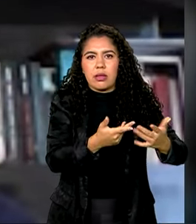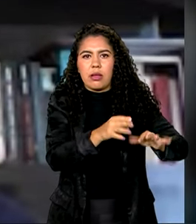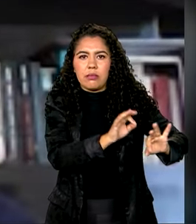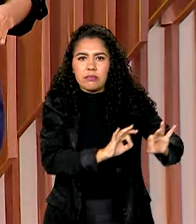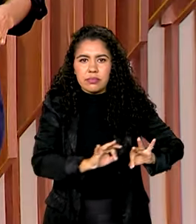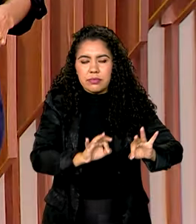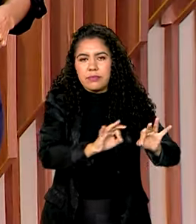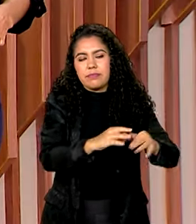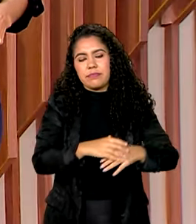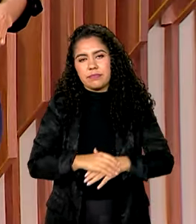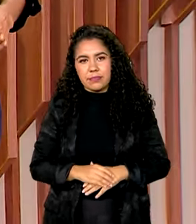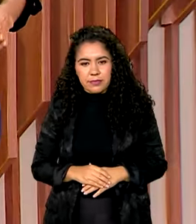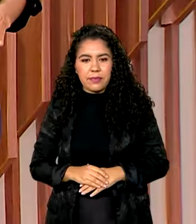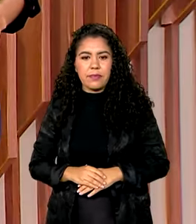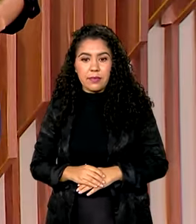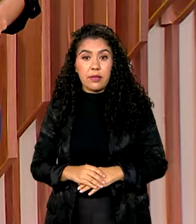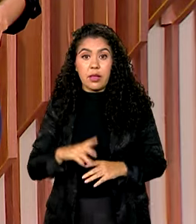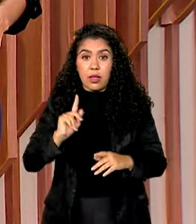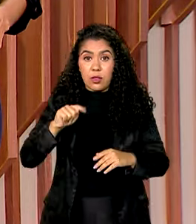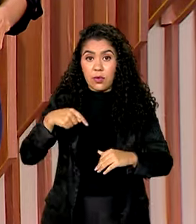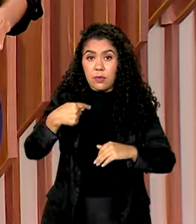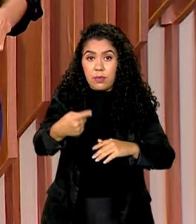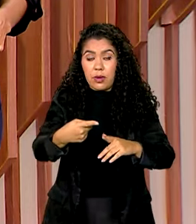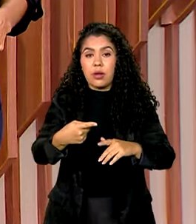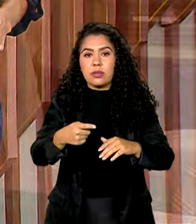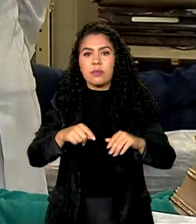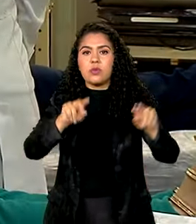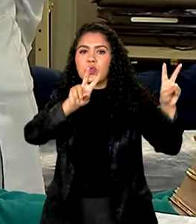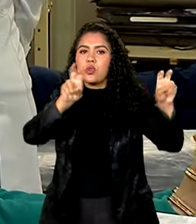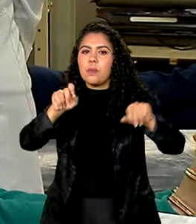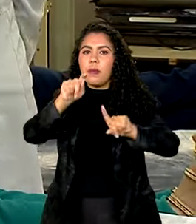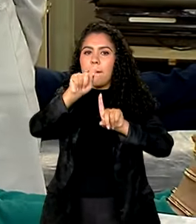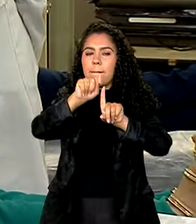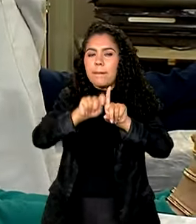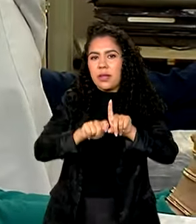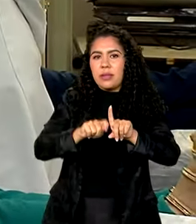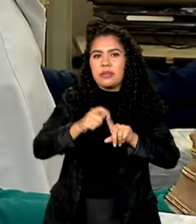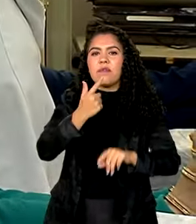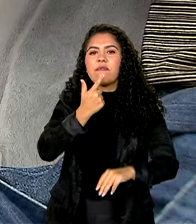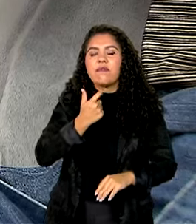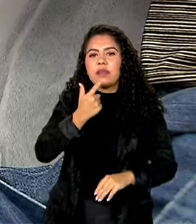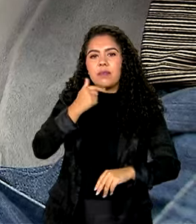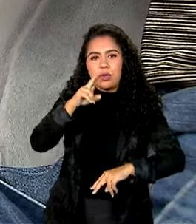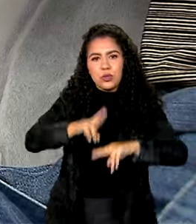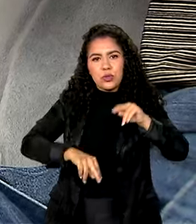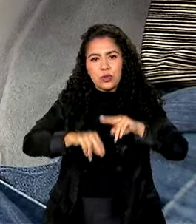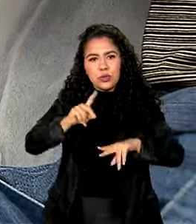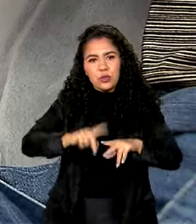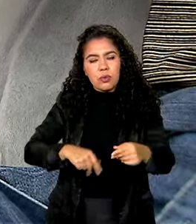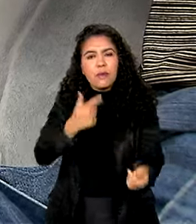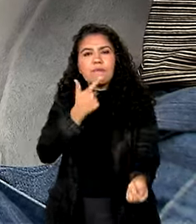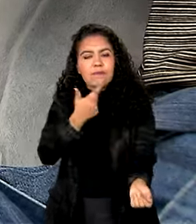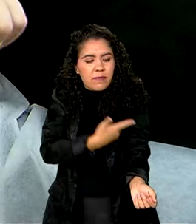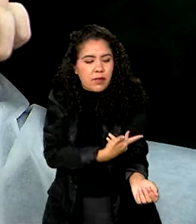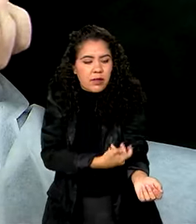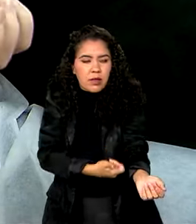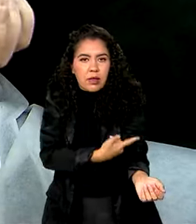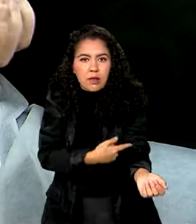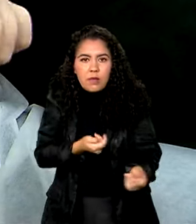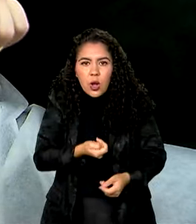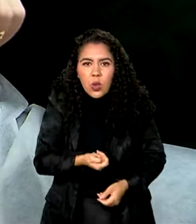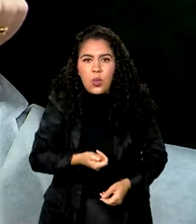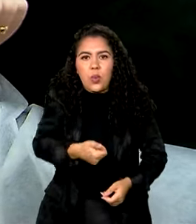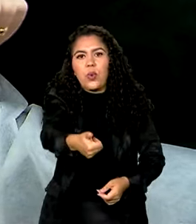coisa. Veja a seguir, Junho Vermelho. O mês é dedicado a incentivar a doação de sangue e manter